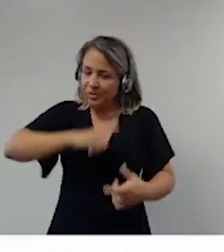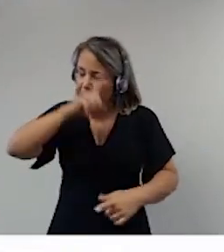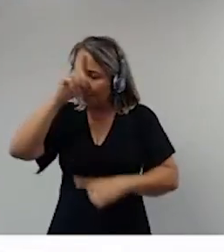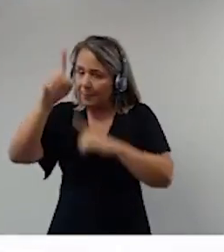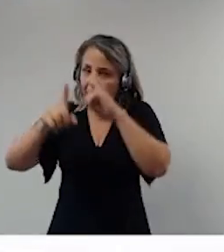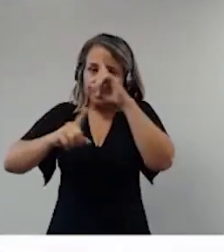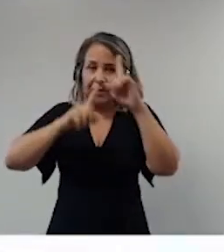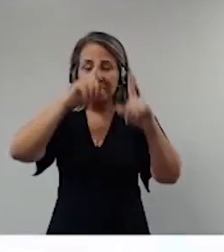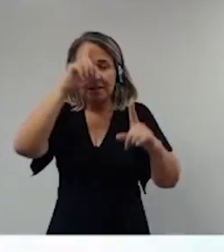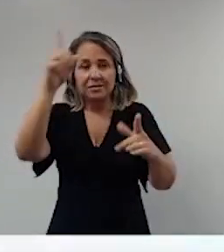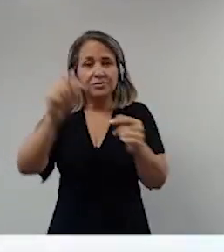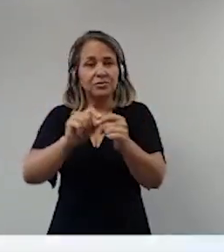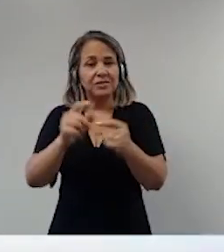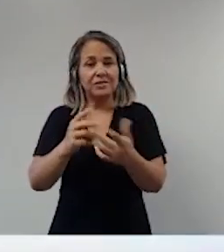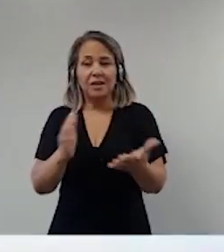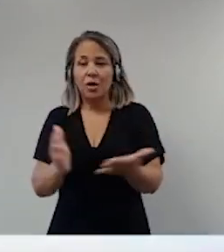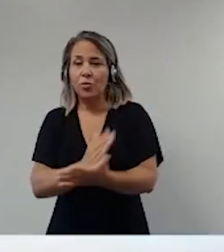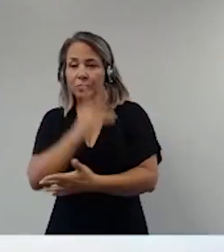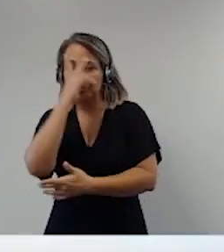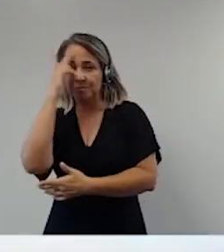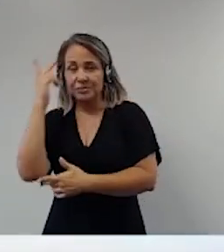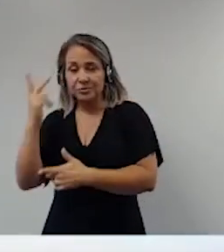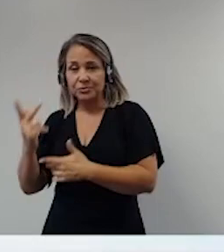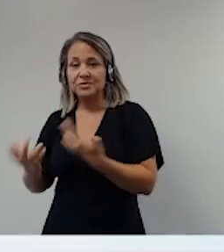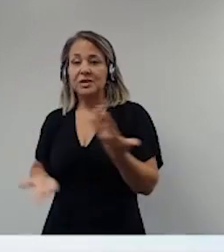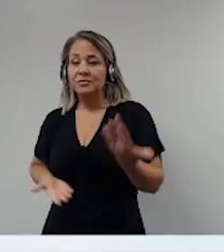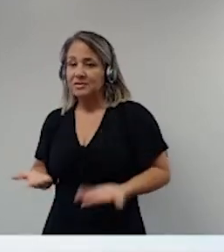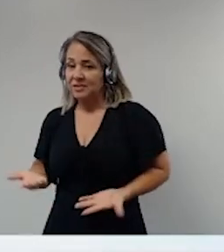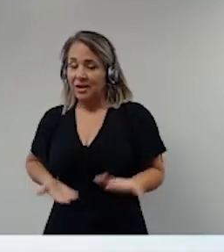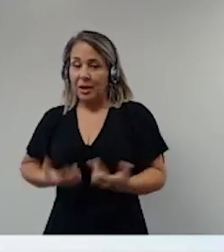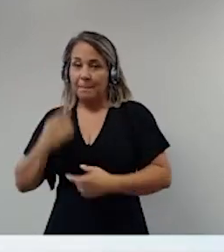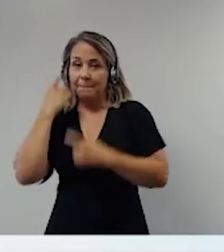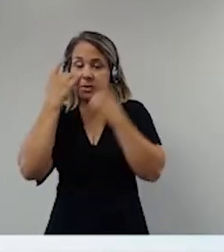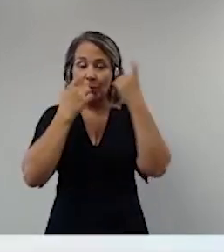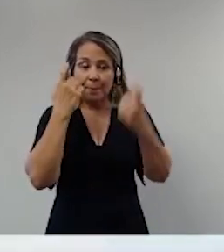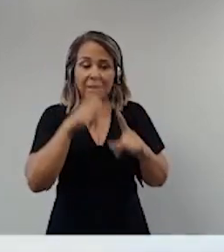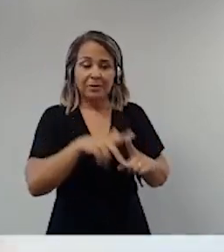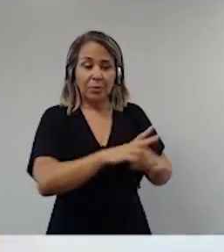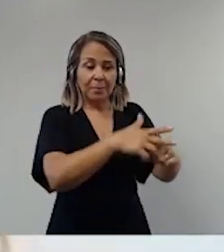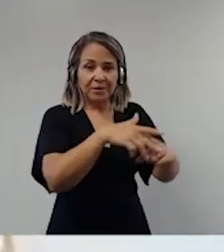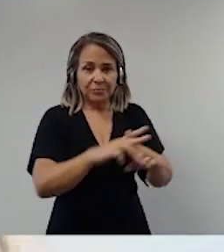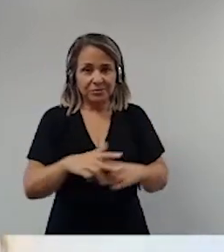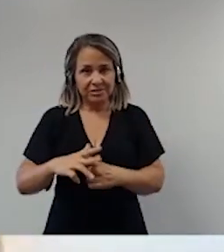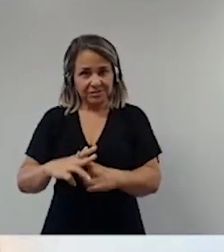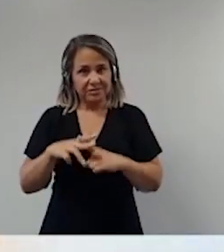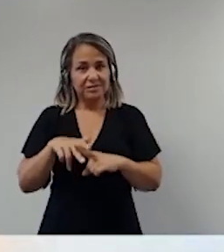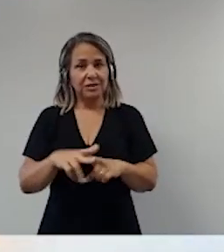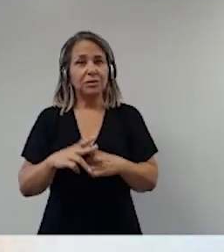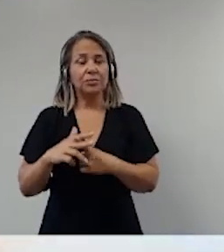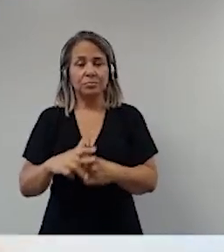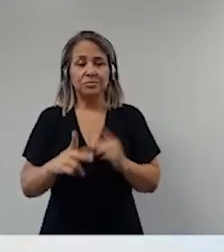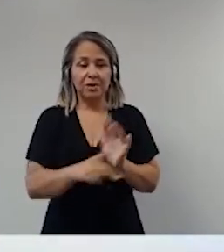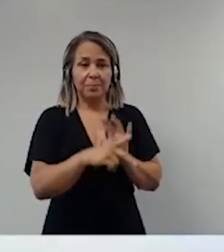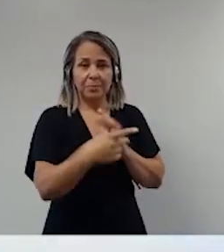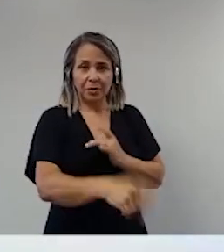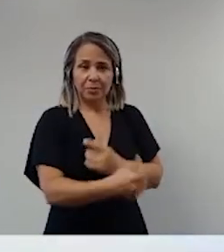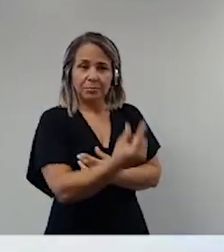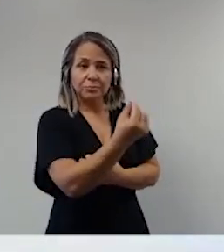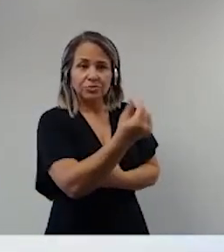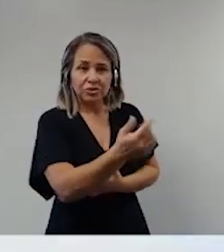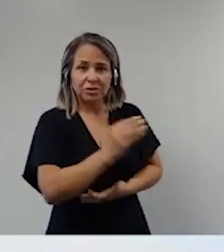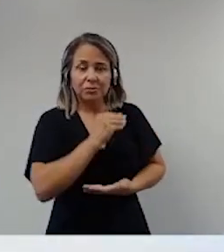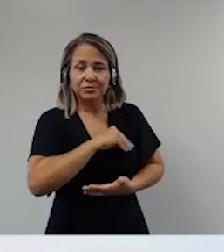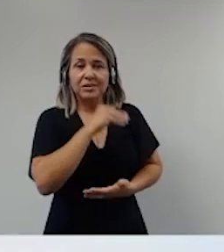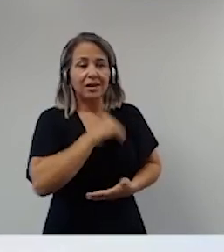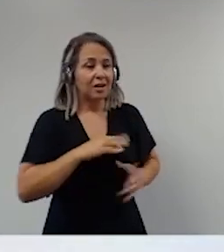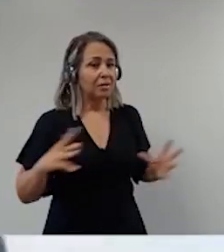que chegaram por vários funcionários que, preocupados na manutenção da empresa, preocupados na manutenção daquilo que é para eles o ganha-pão, né, para